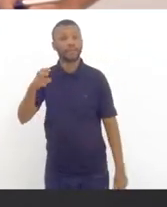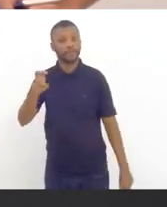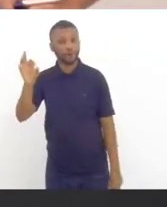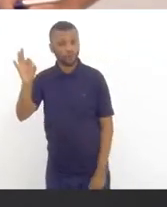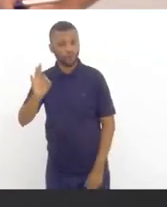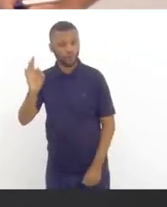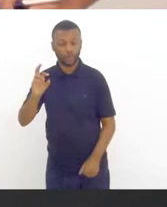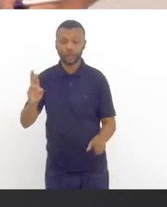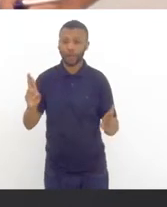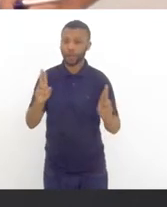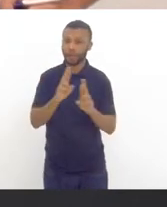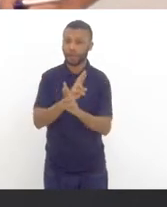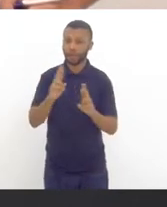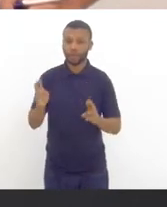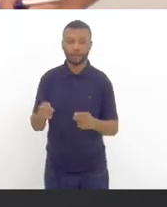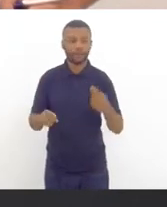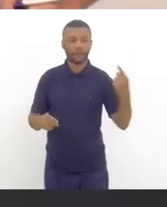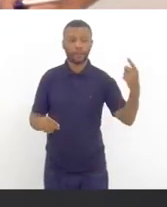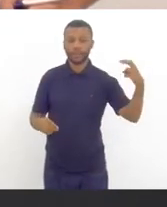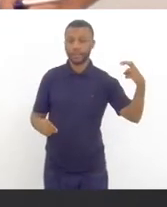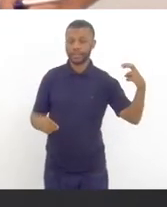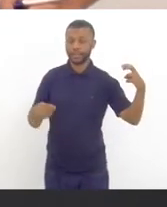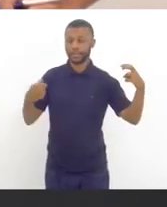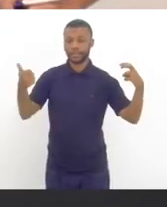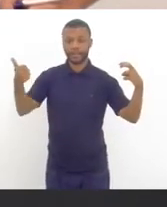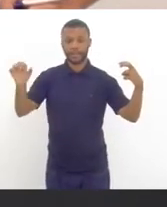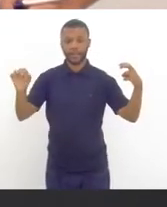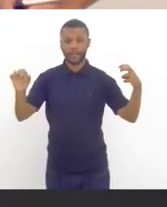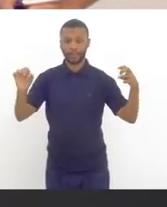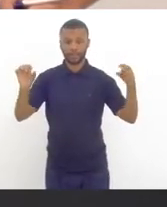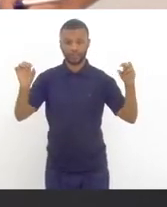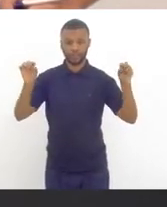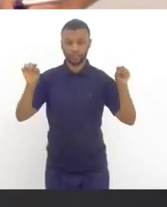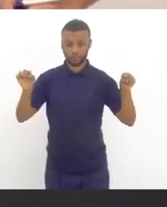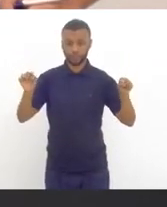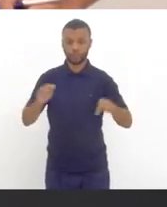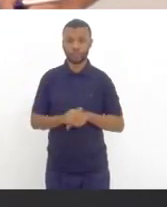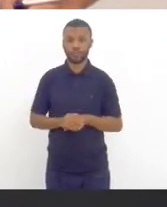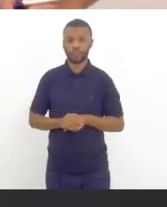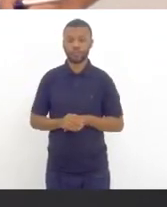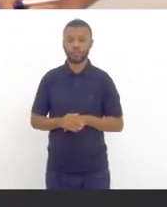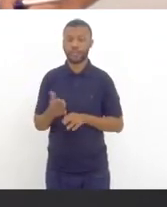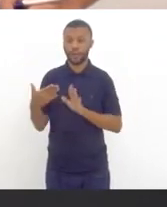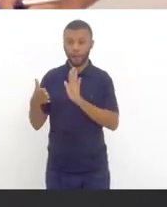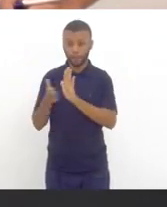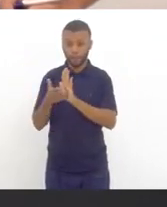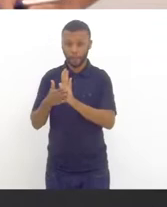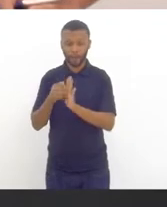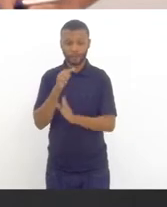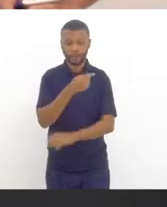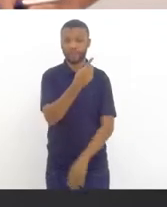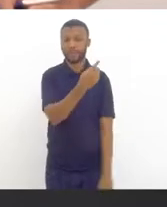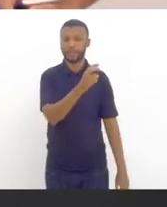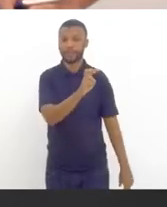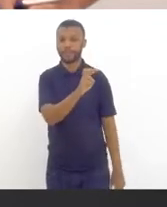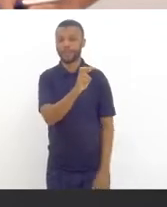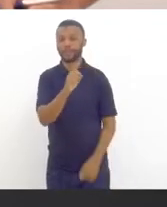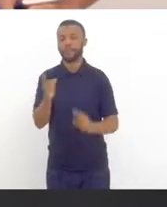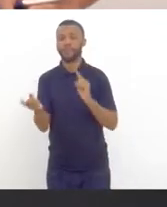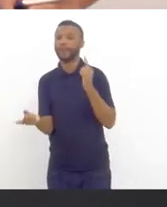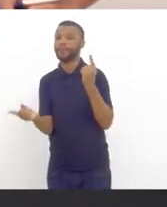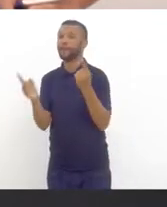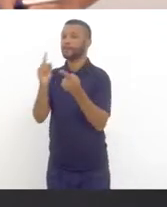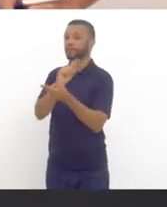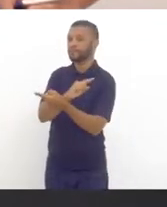para 10, a relação passa a ser de 1,5. E, quando você propõe 15, você vai inverter, você vai ter